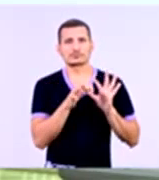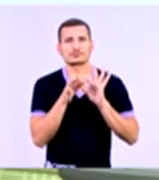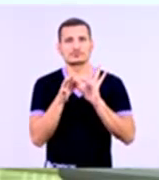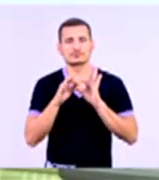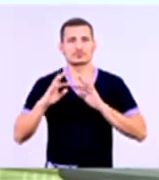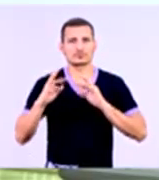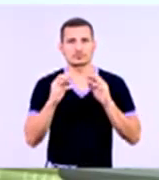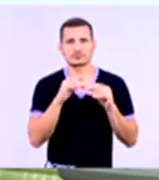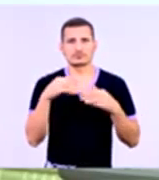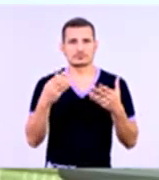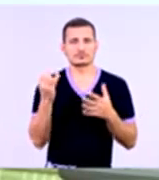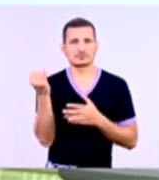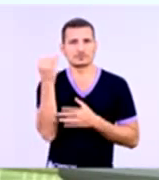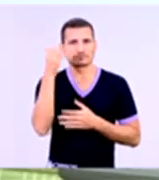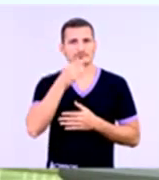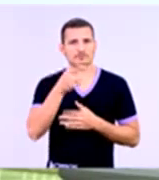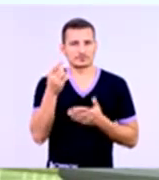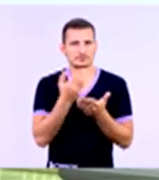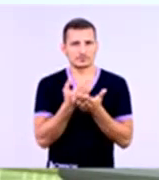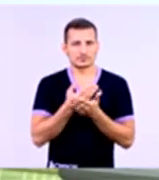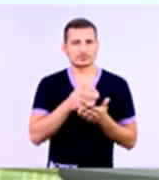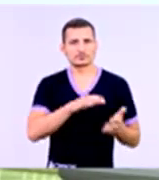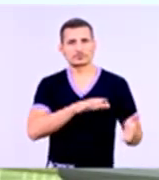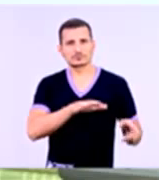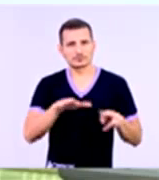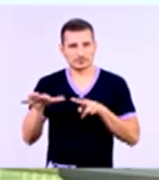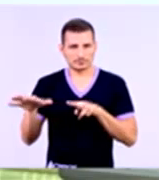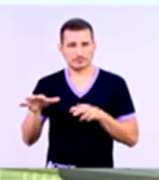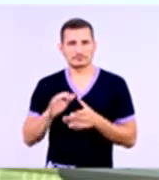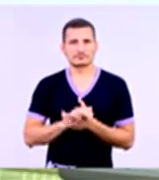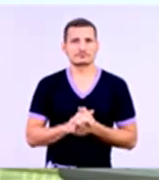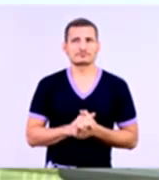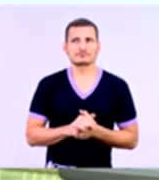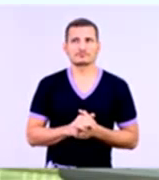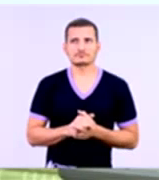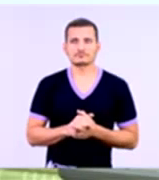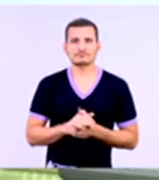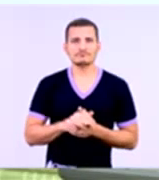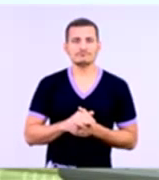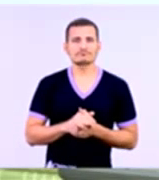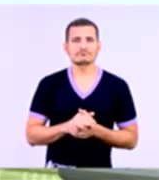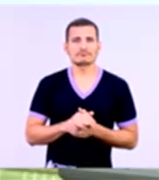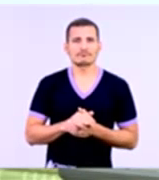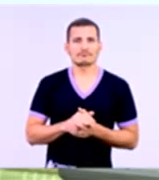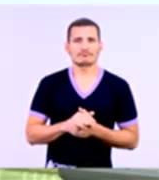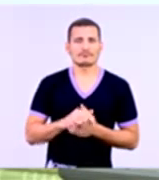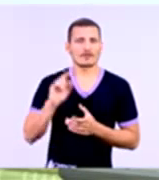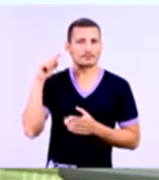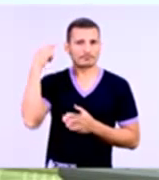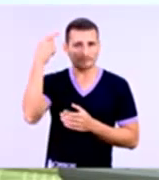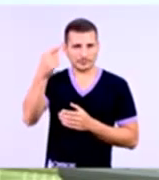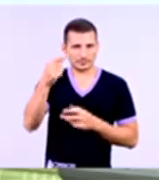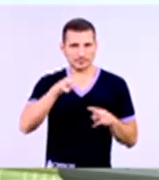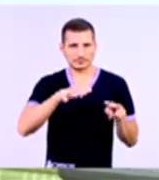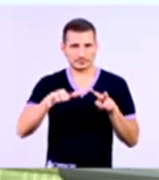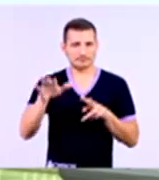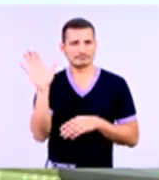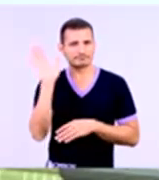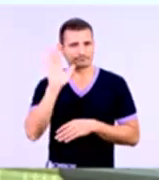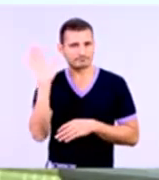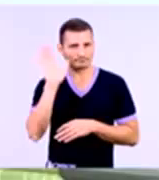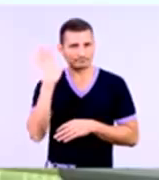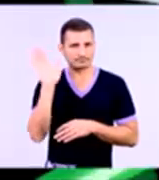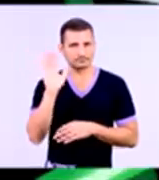importantíssimo que vocês estudem durante a semana. Nós nos vemos na próxima semana com um novo conteúdo. Até mais.